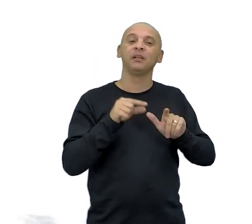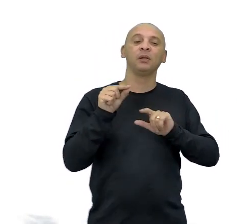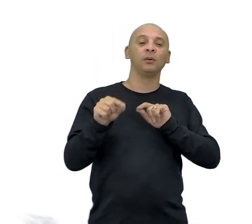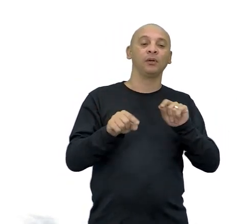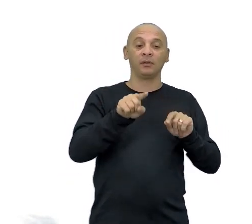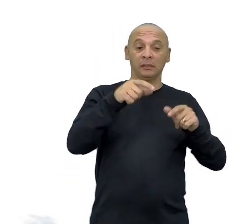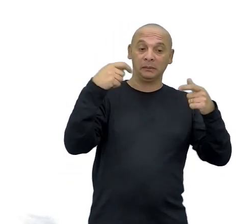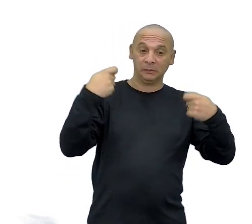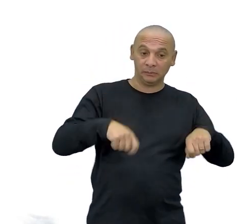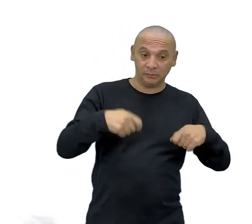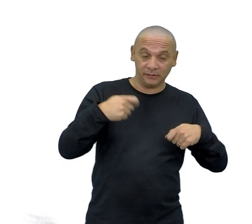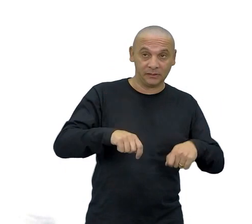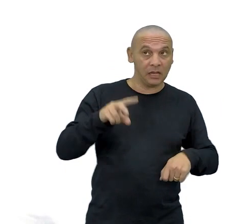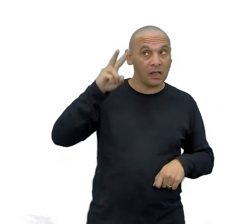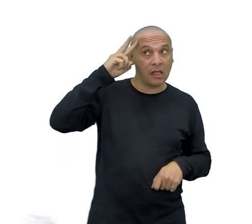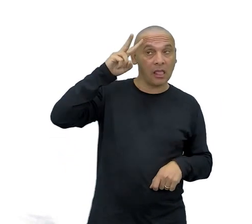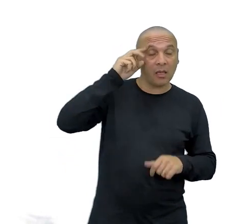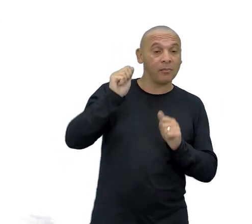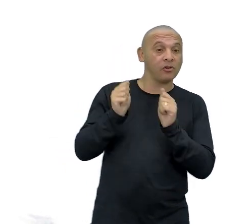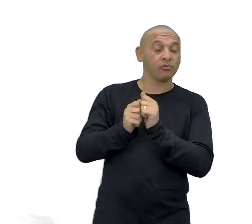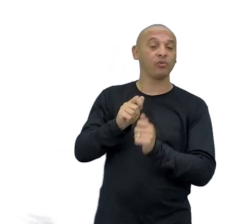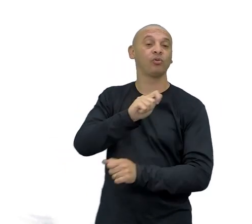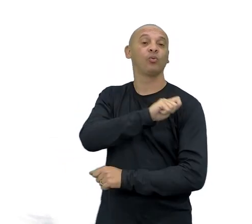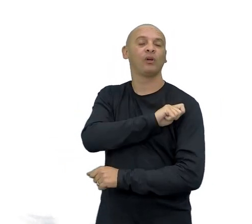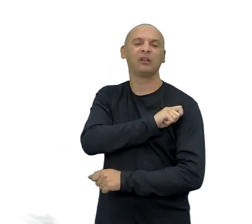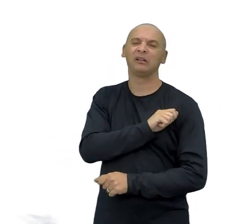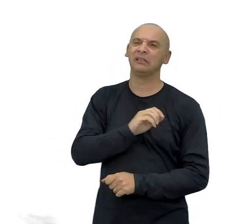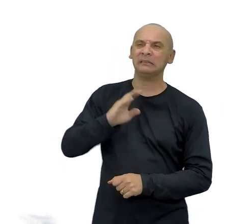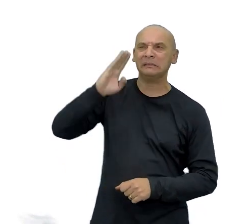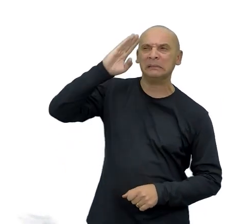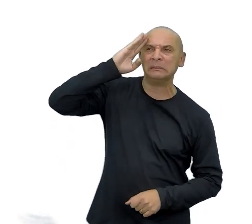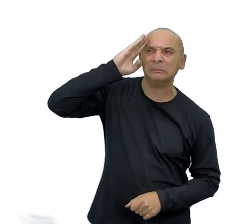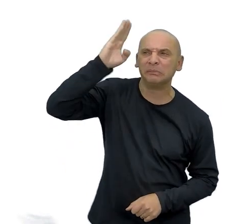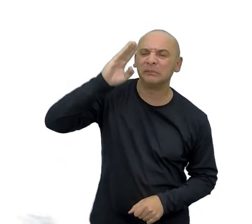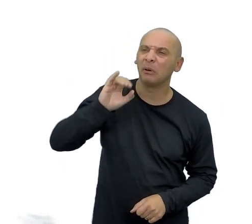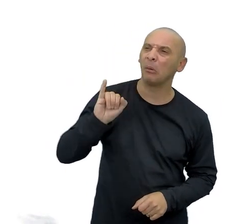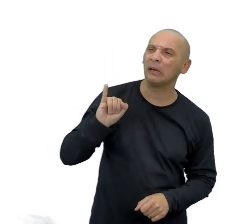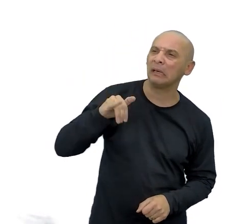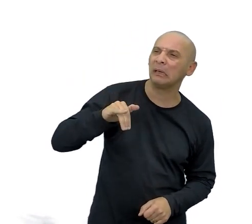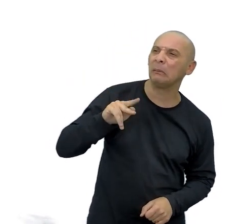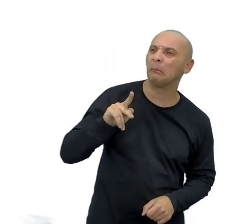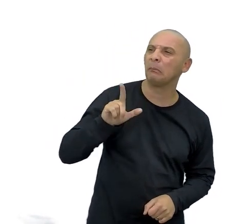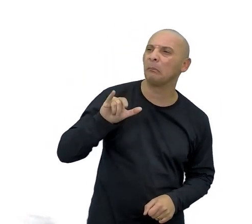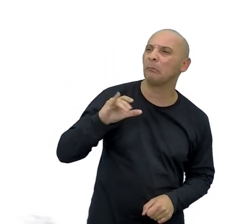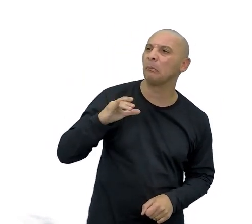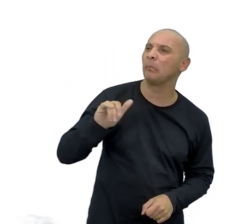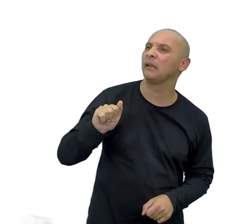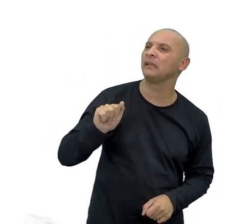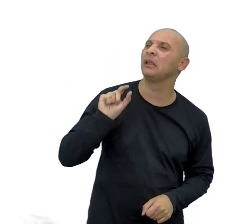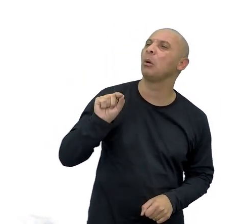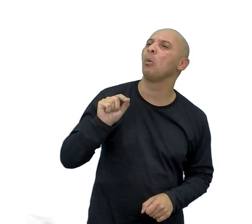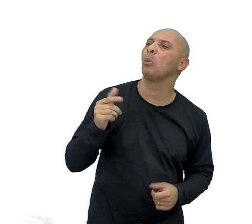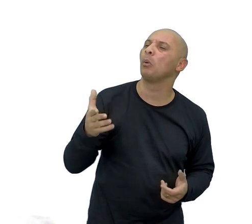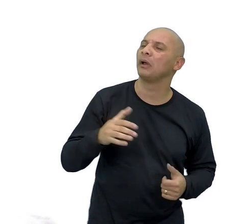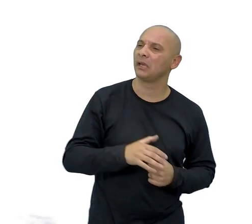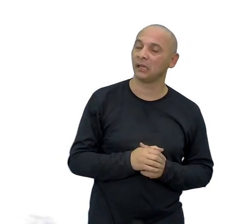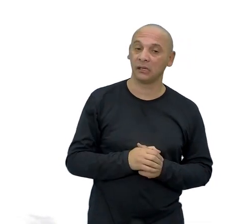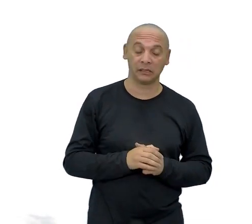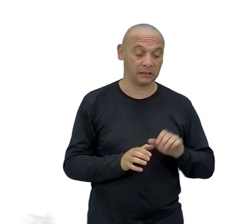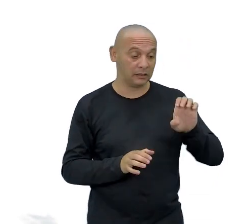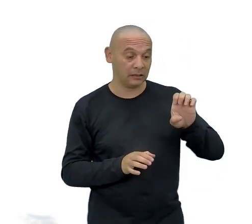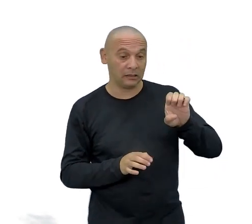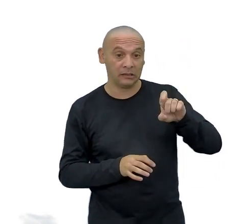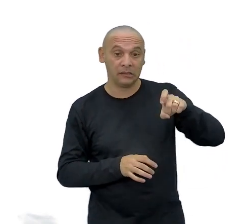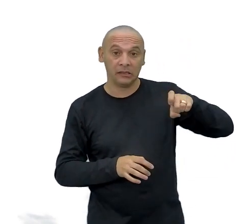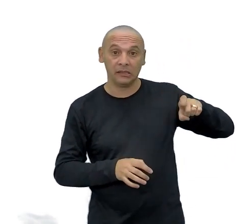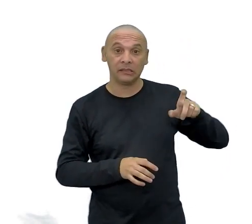vocês precisam retomar com eles. O que é uma informação implícita? O que é uma informação explícita? Acredito